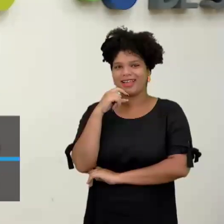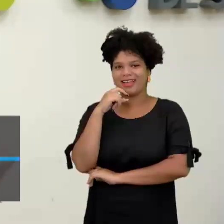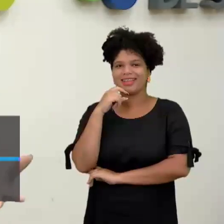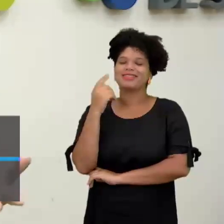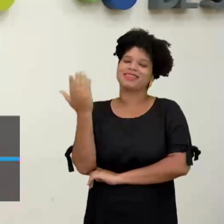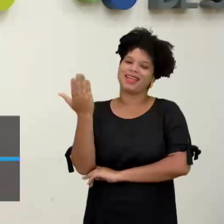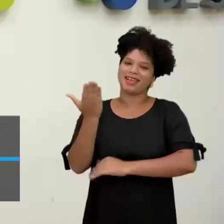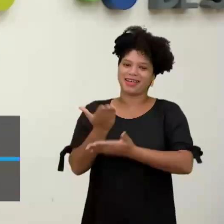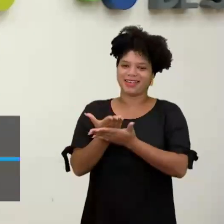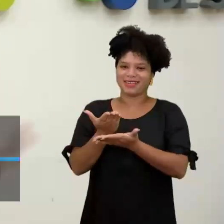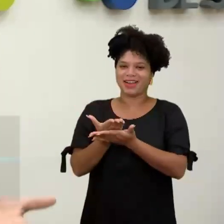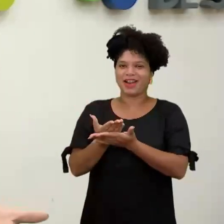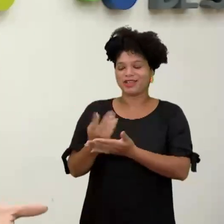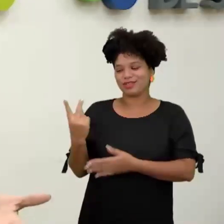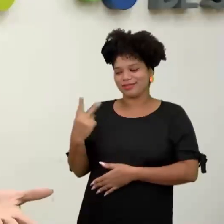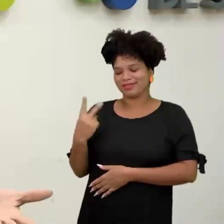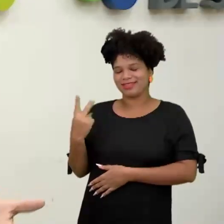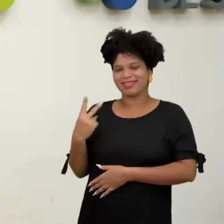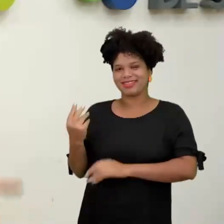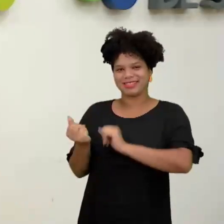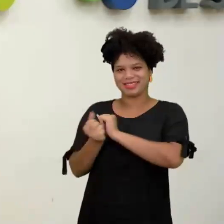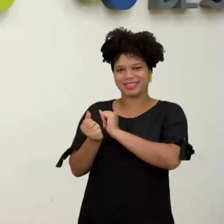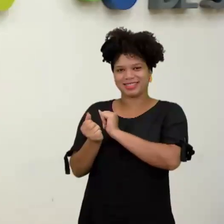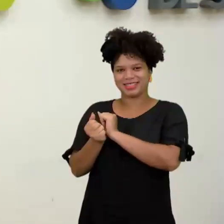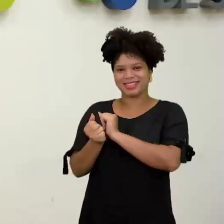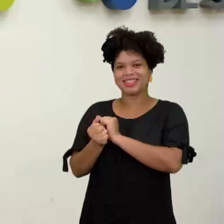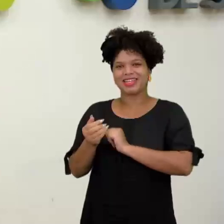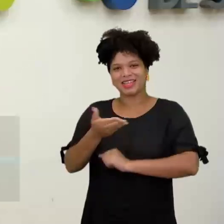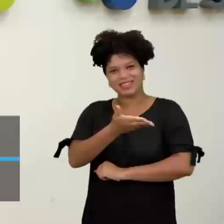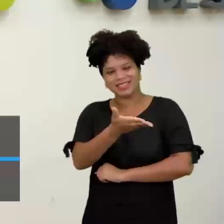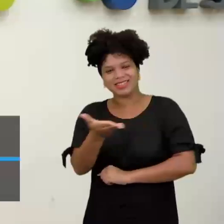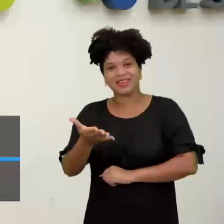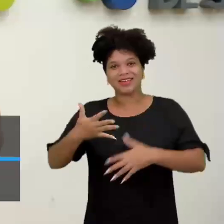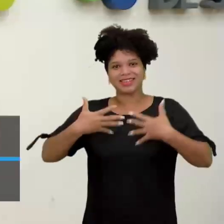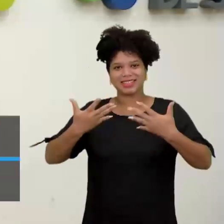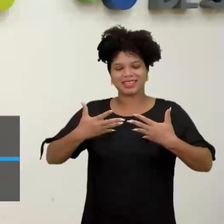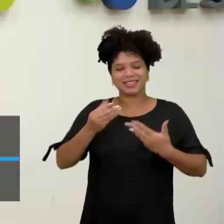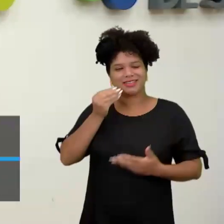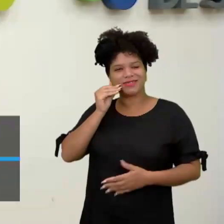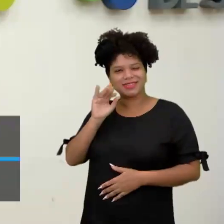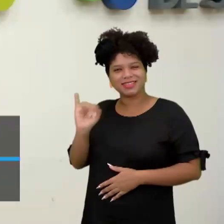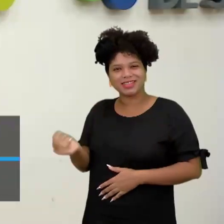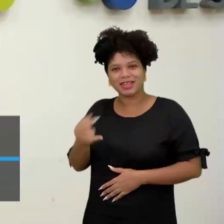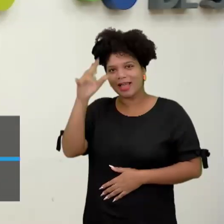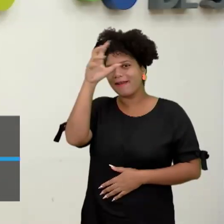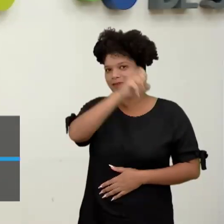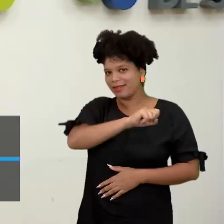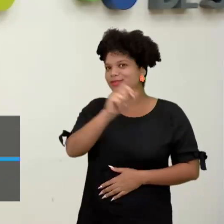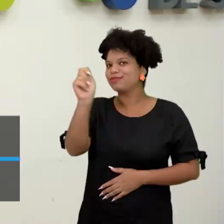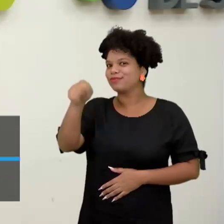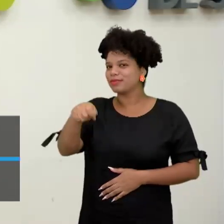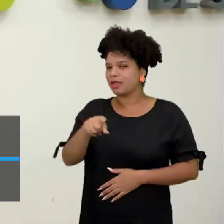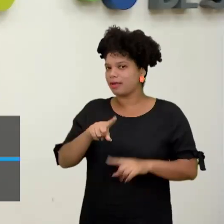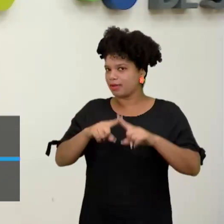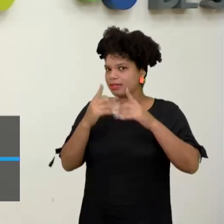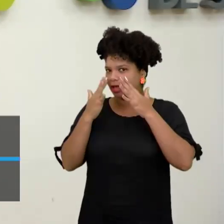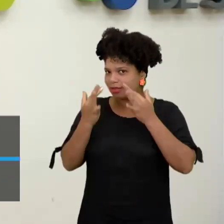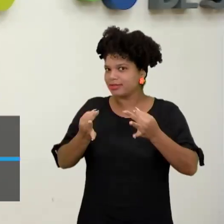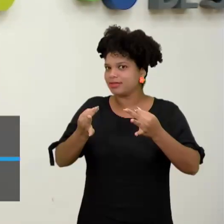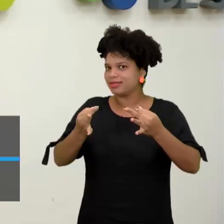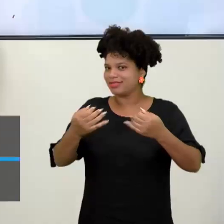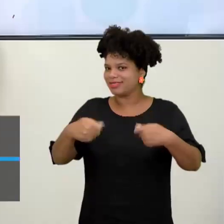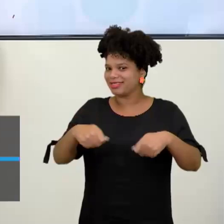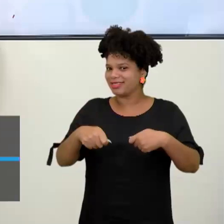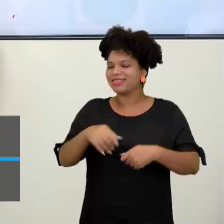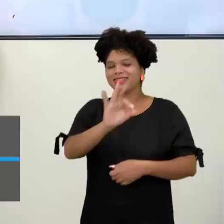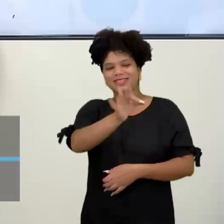aula dela, a aula nossa, a aula pra vocês se divertirem e aprenderem muito. Mas essa aula tem que ficar ligada, hein?